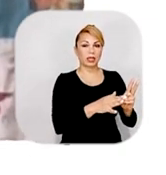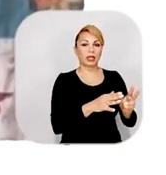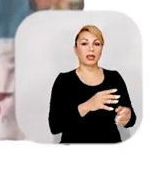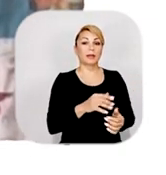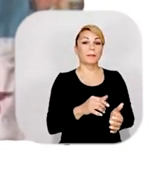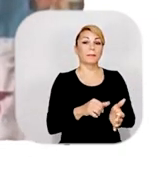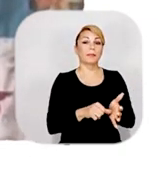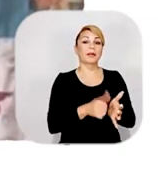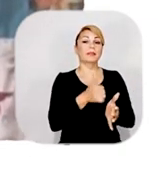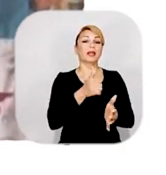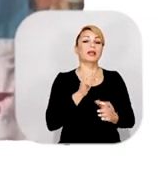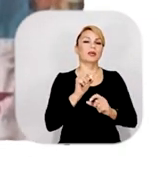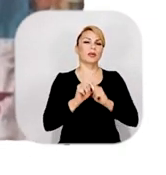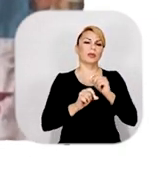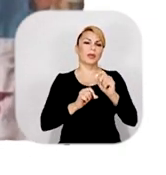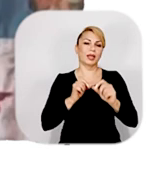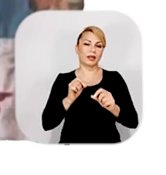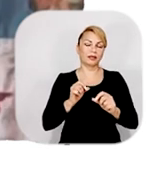demandas